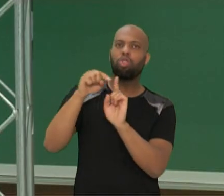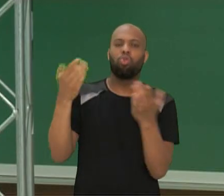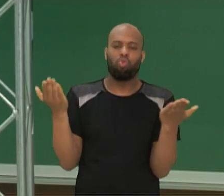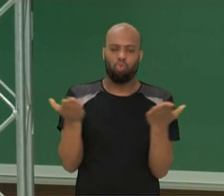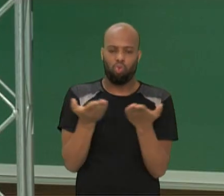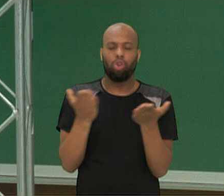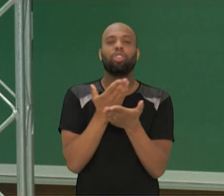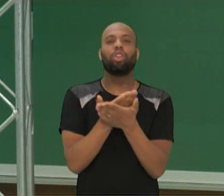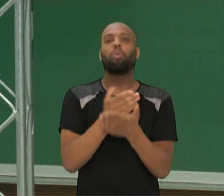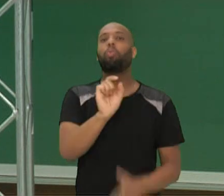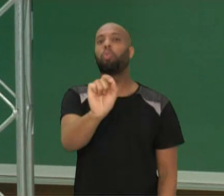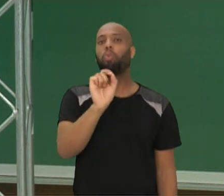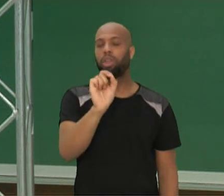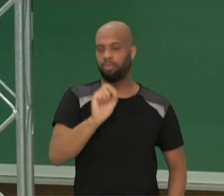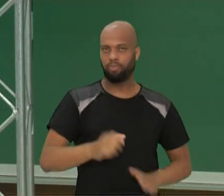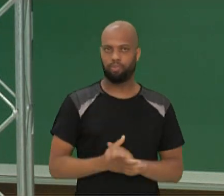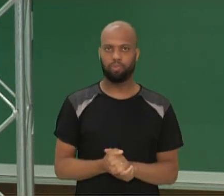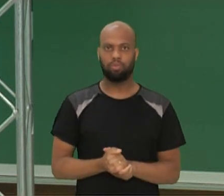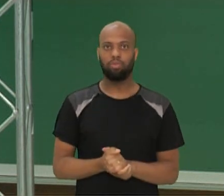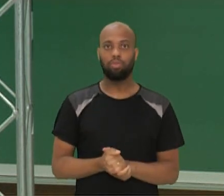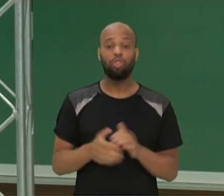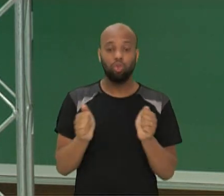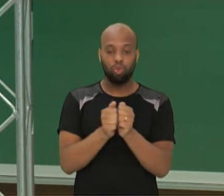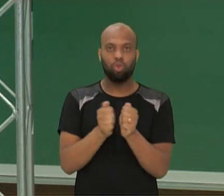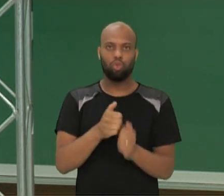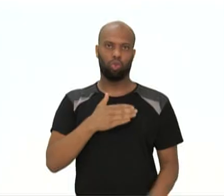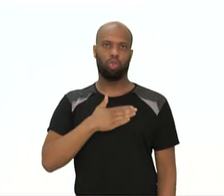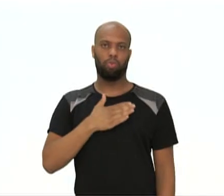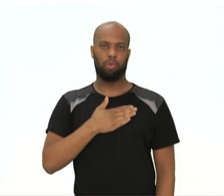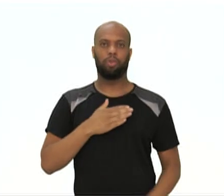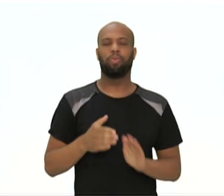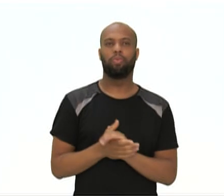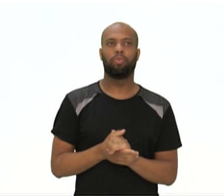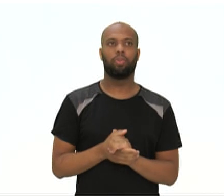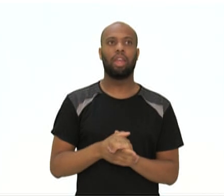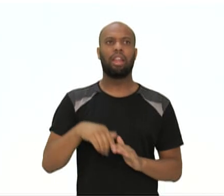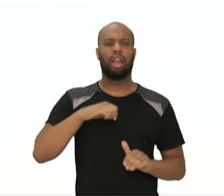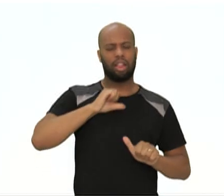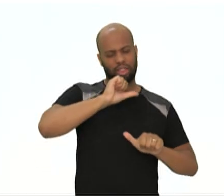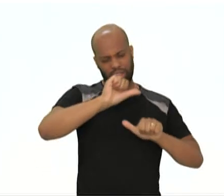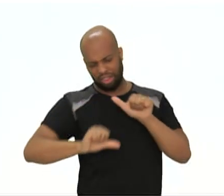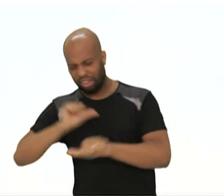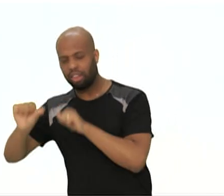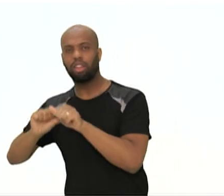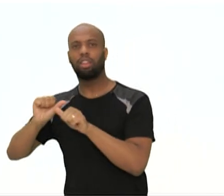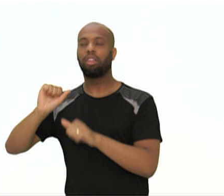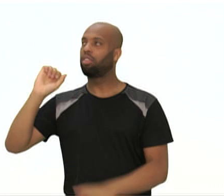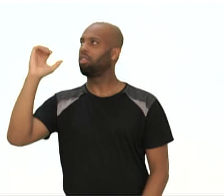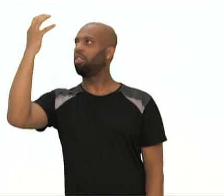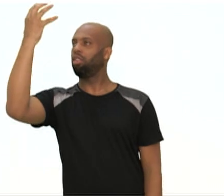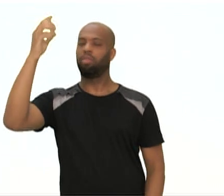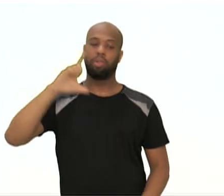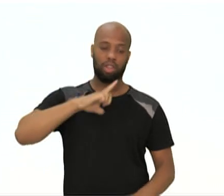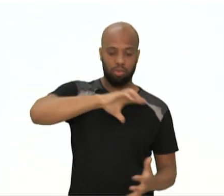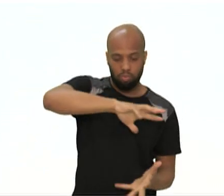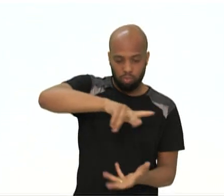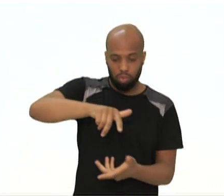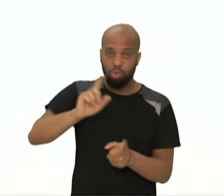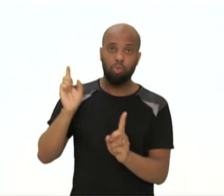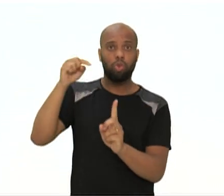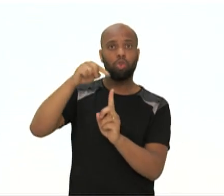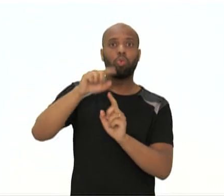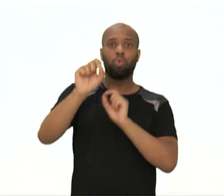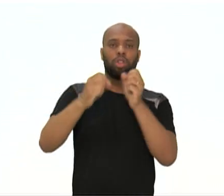os objetivos da nossa aula de hoje. Acompanha lá na tela. Anomalias e mudanças climáticas globais. Os objetivos da nossa